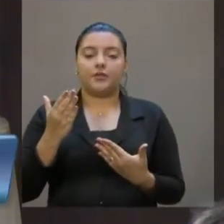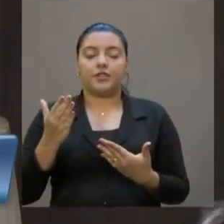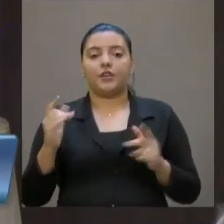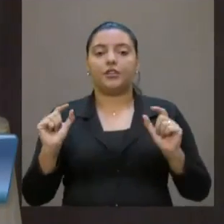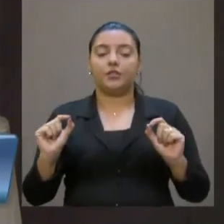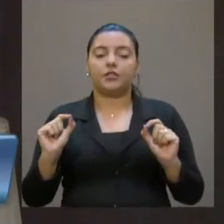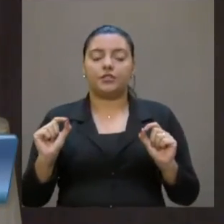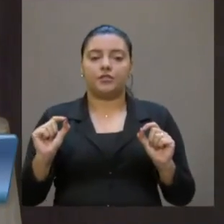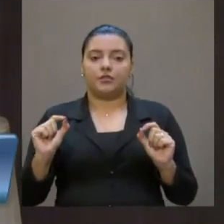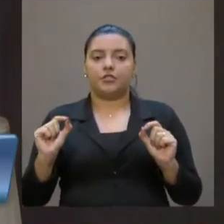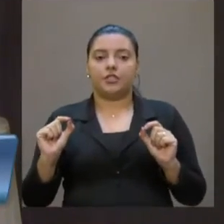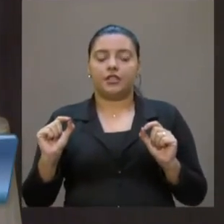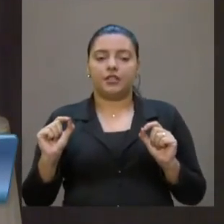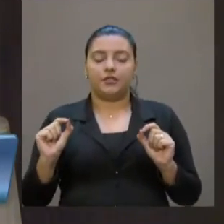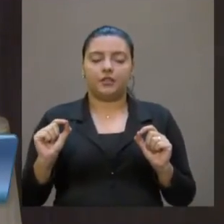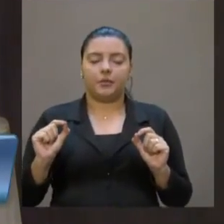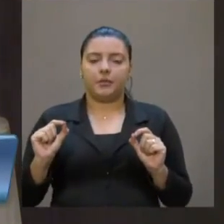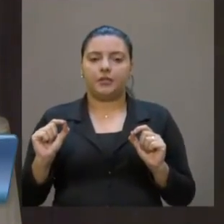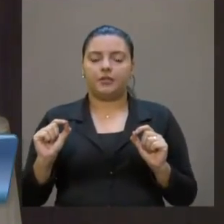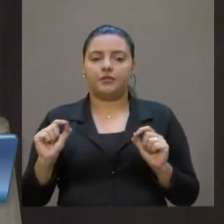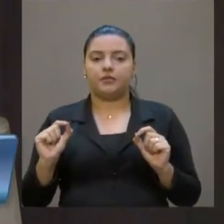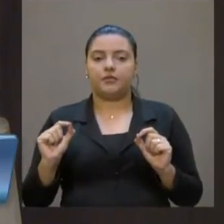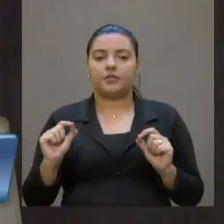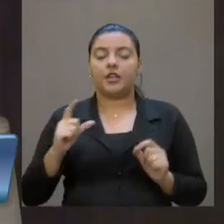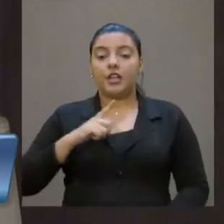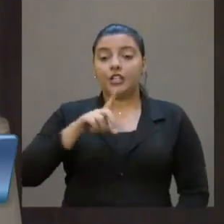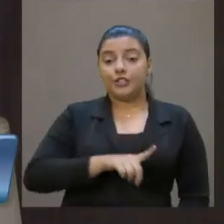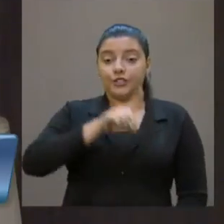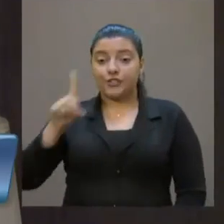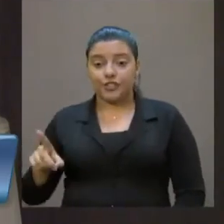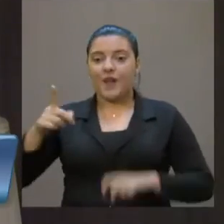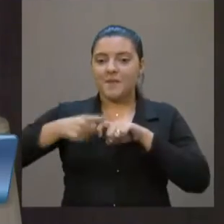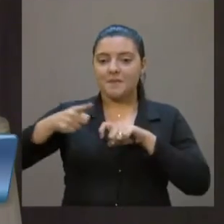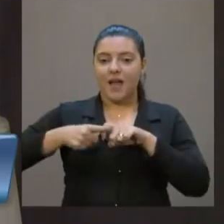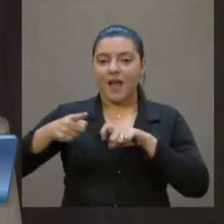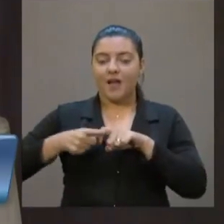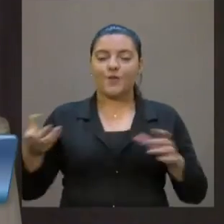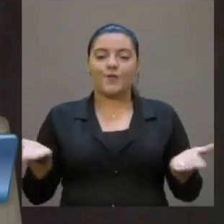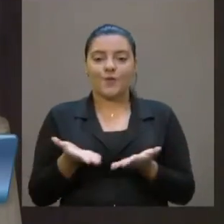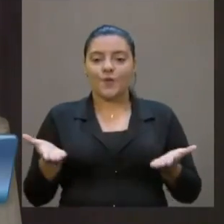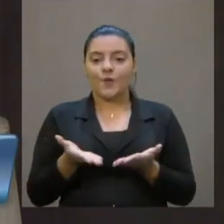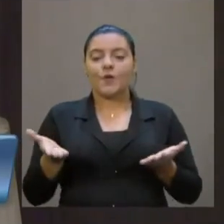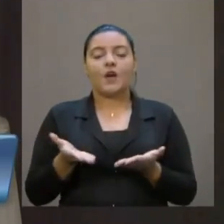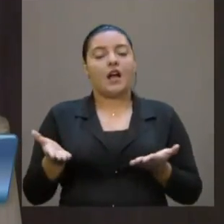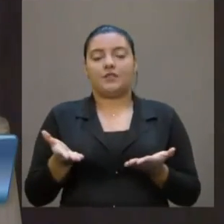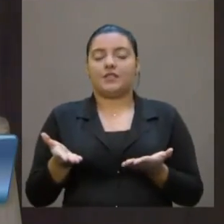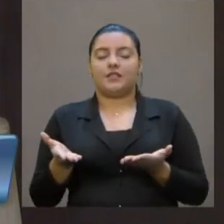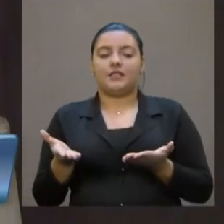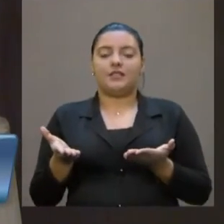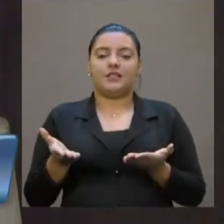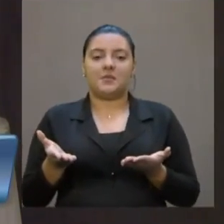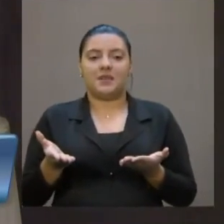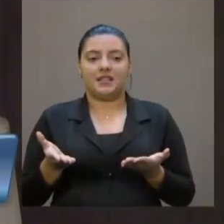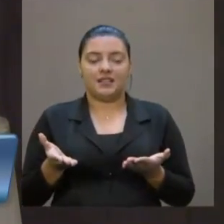a parte de 2 médicos, queria saudá-los, inclusive, no seu dia, hoje, o dia do médico. Veja, essa é uma luta